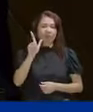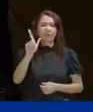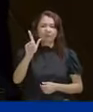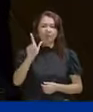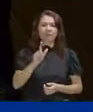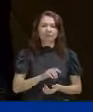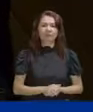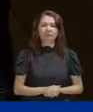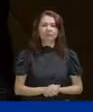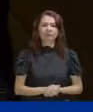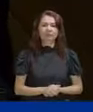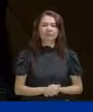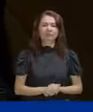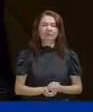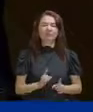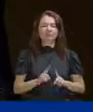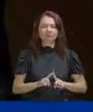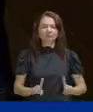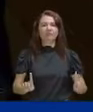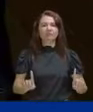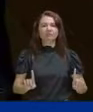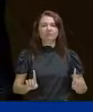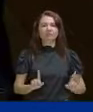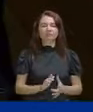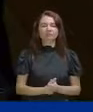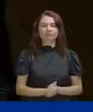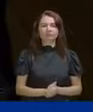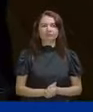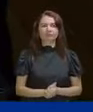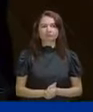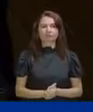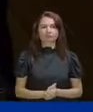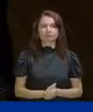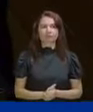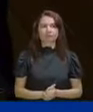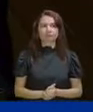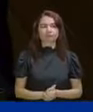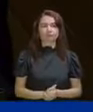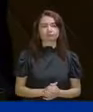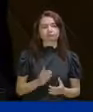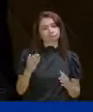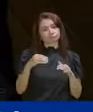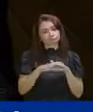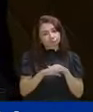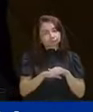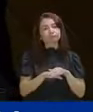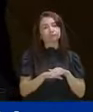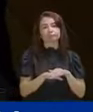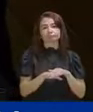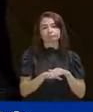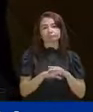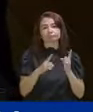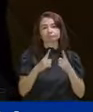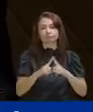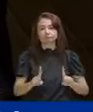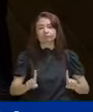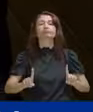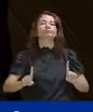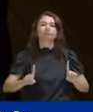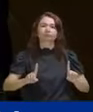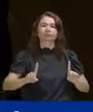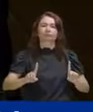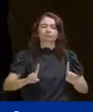Só ela não teve acolhido... No que a seguir, foi o arquivamento. Então, a ilegalidade da prova